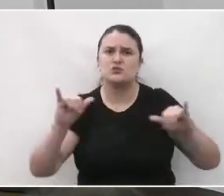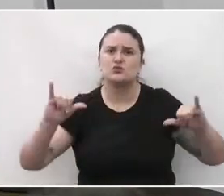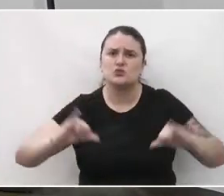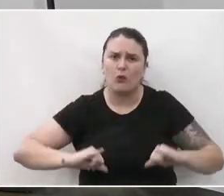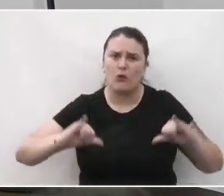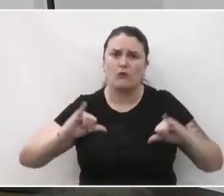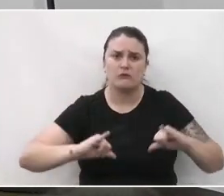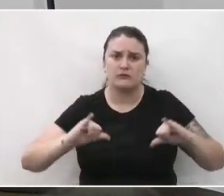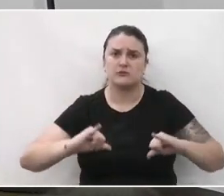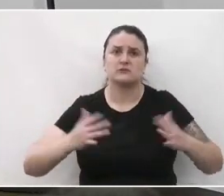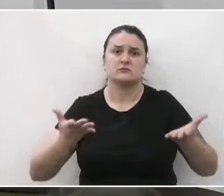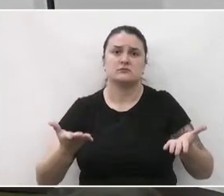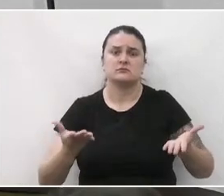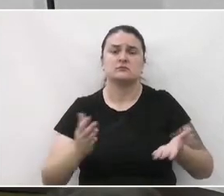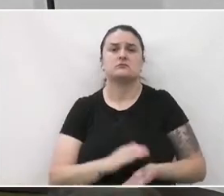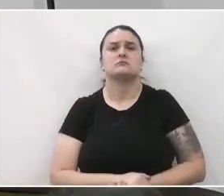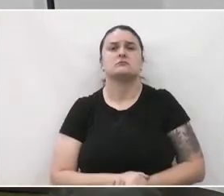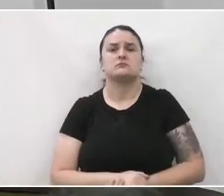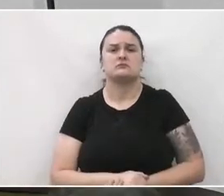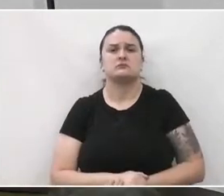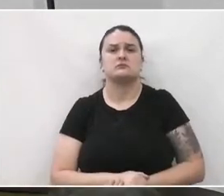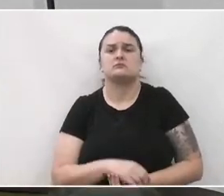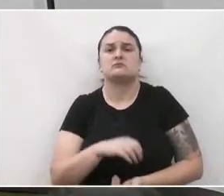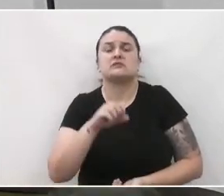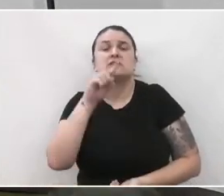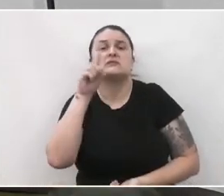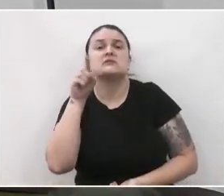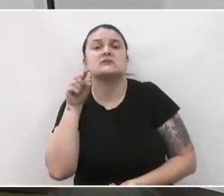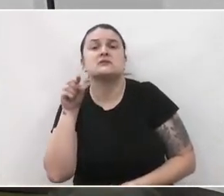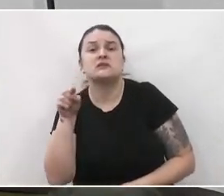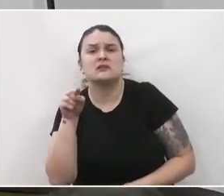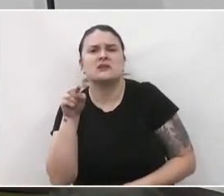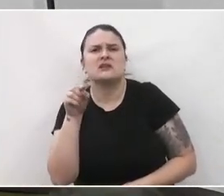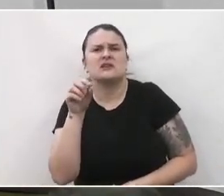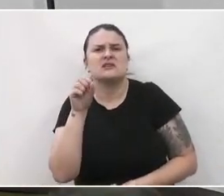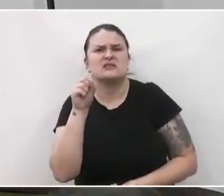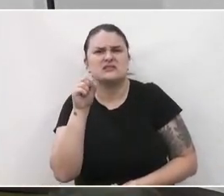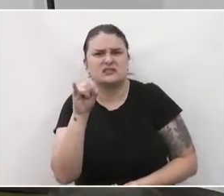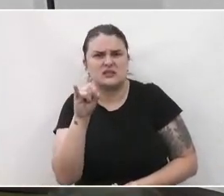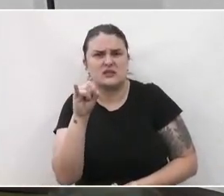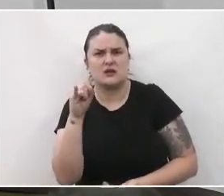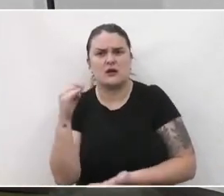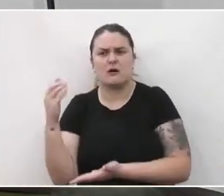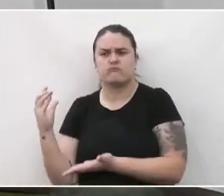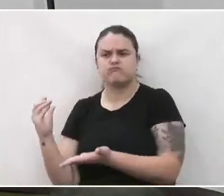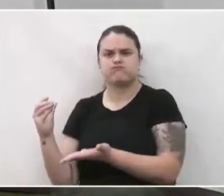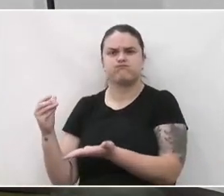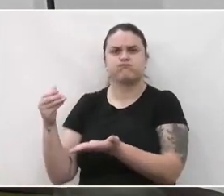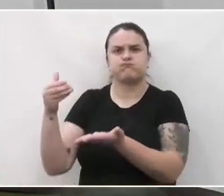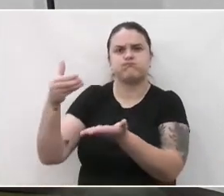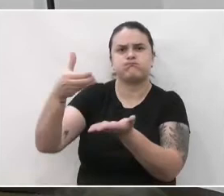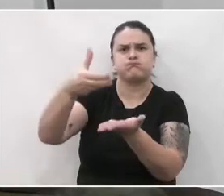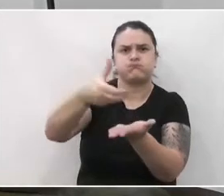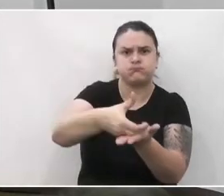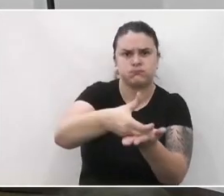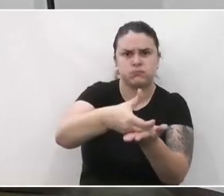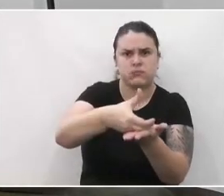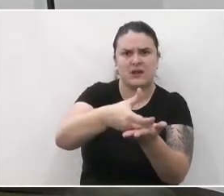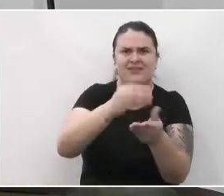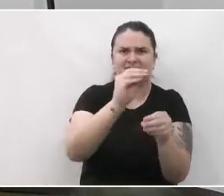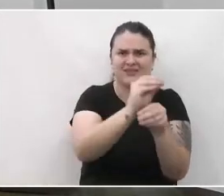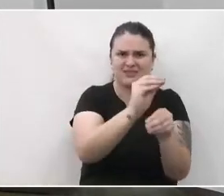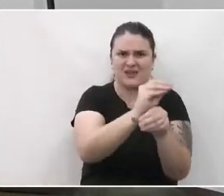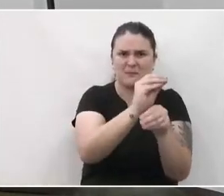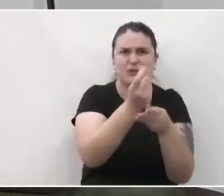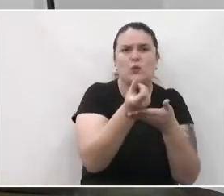de todas as formas. Será que, se nós destinarmos um valor para o tratamento